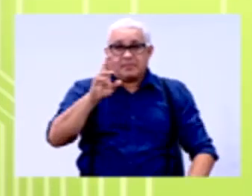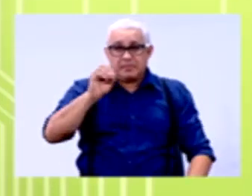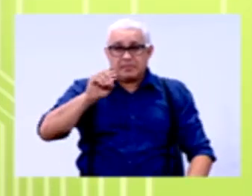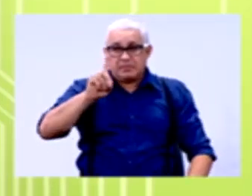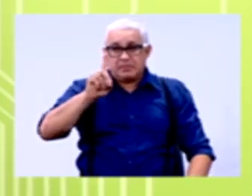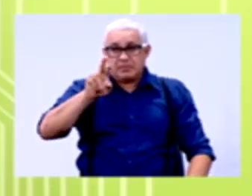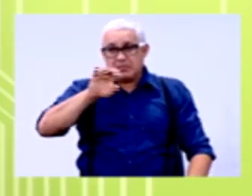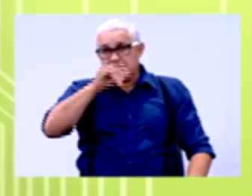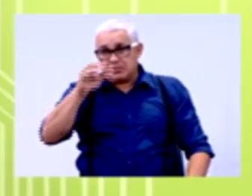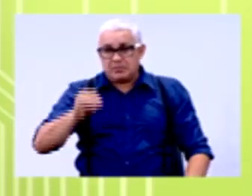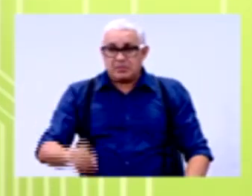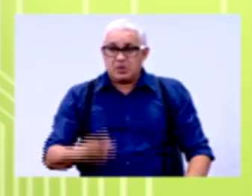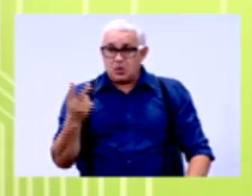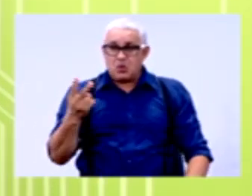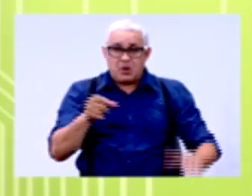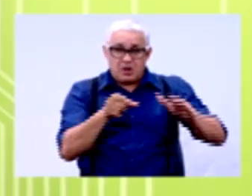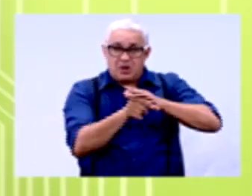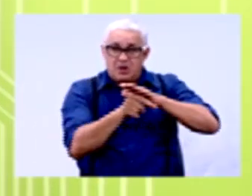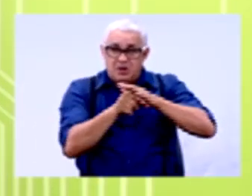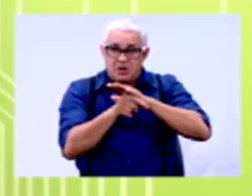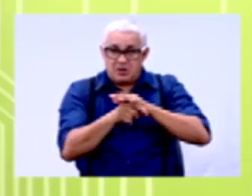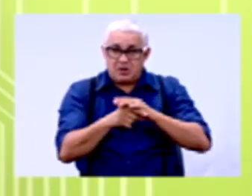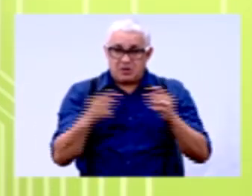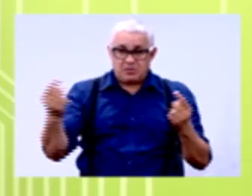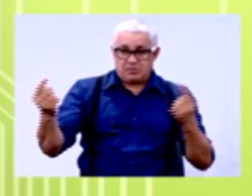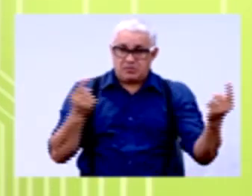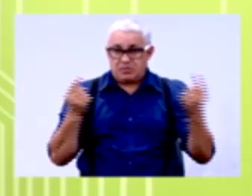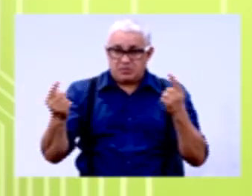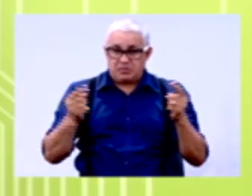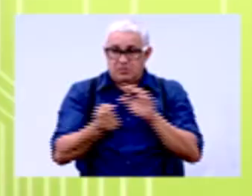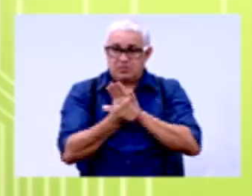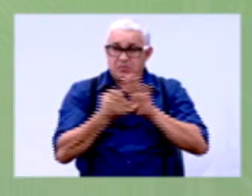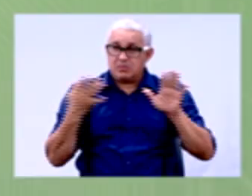duas maneiras de instalar o nosso aplicativo.